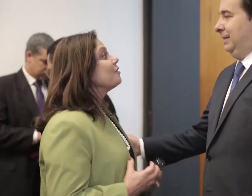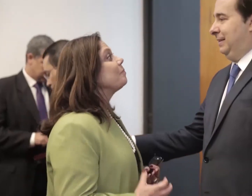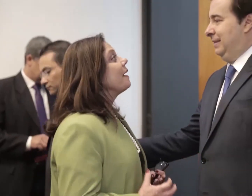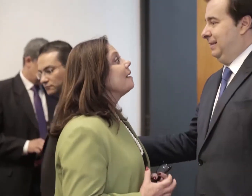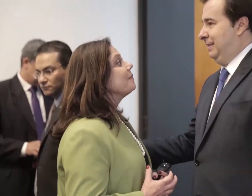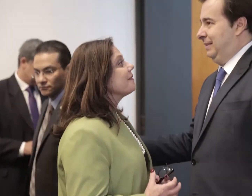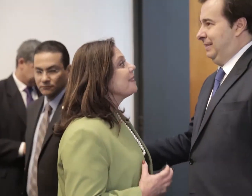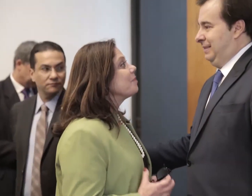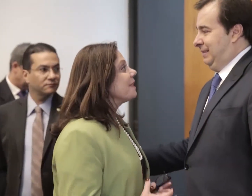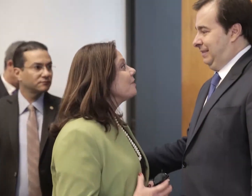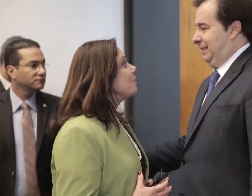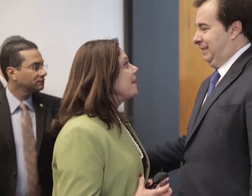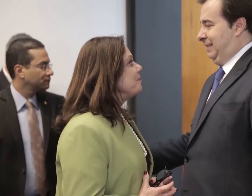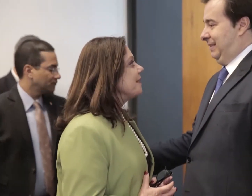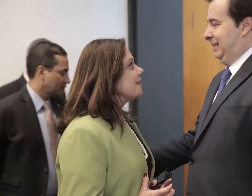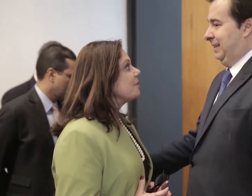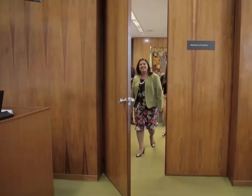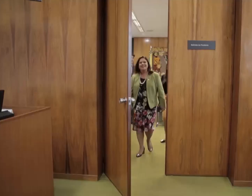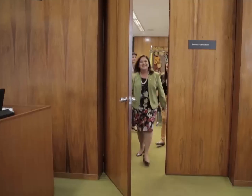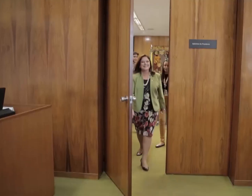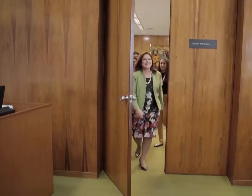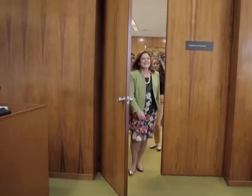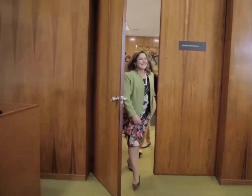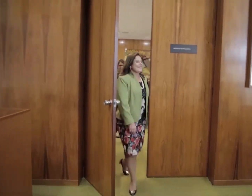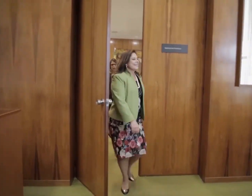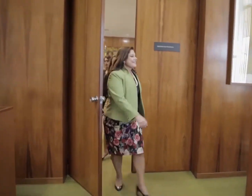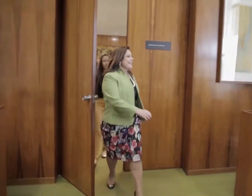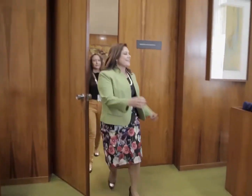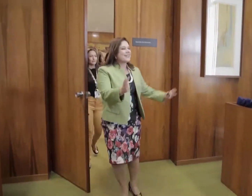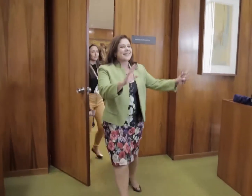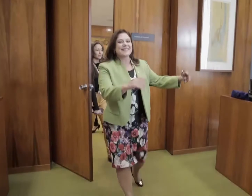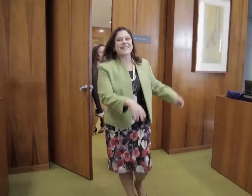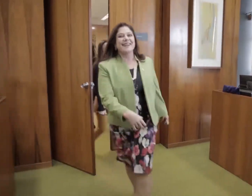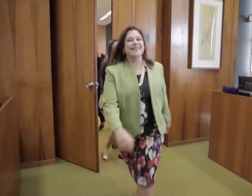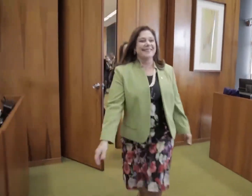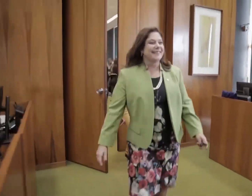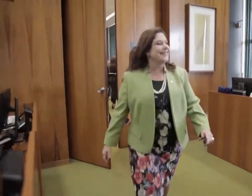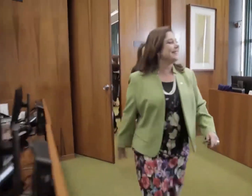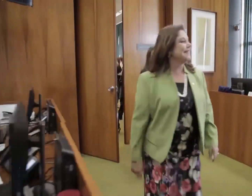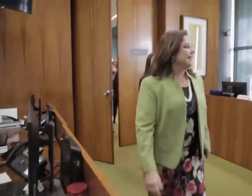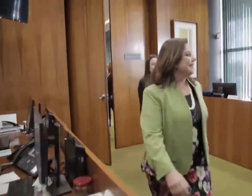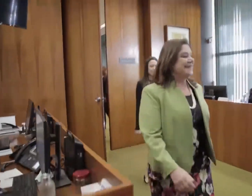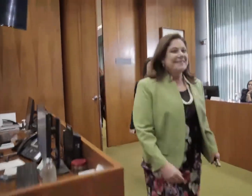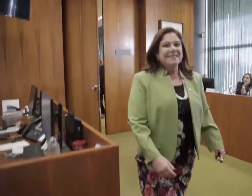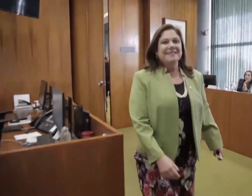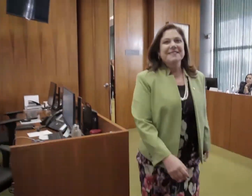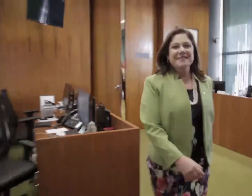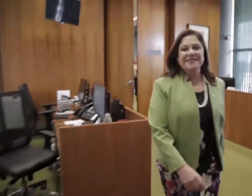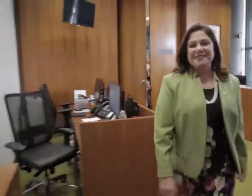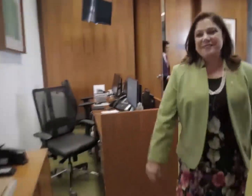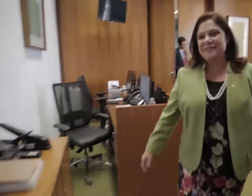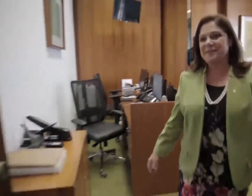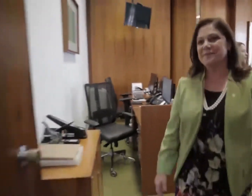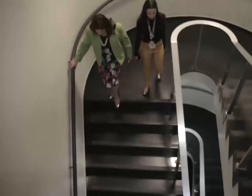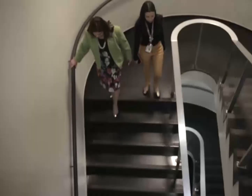e eu nasci macaé na cidade do interior do rio de janeiro essa